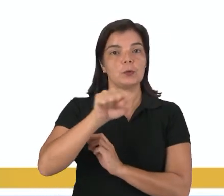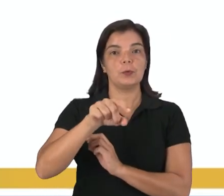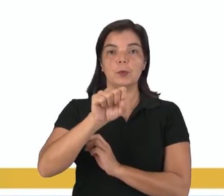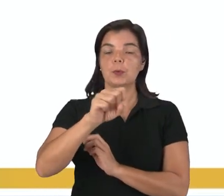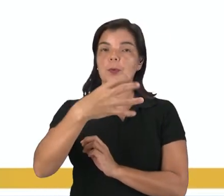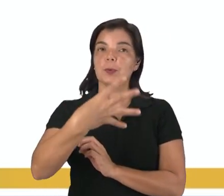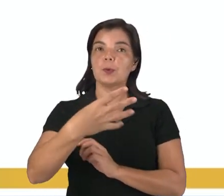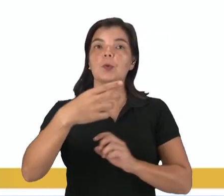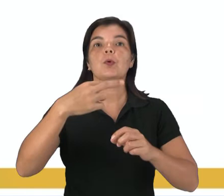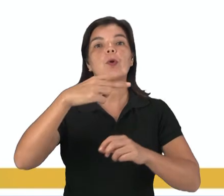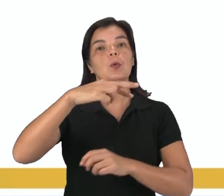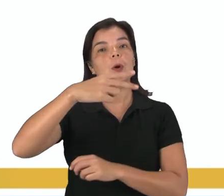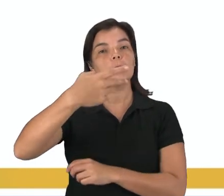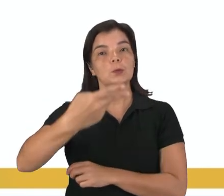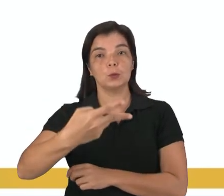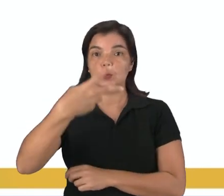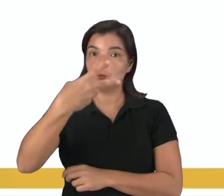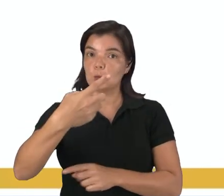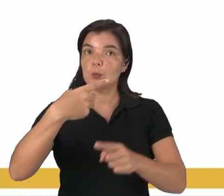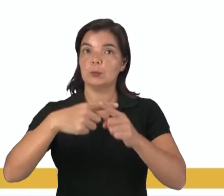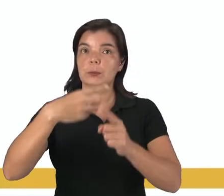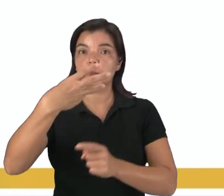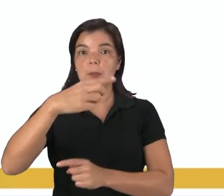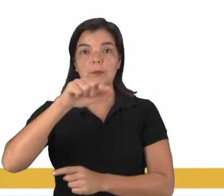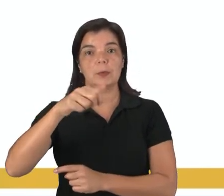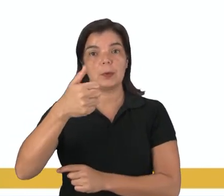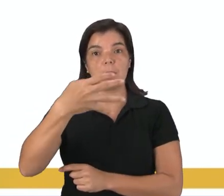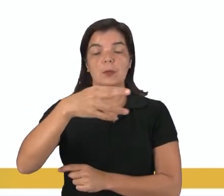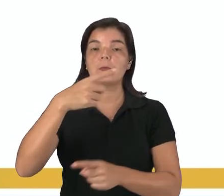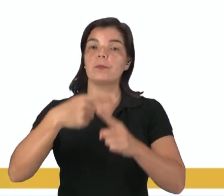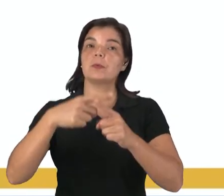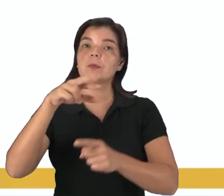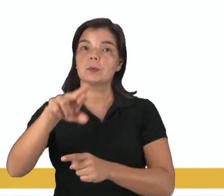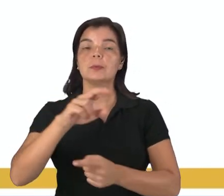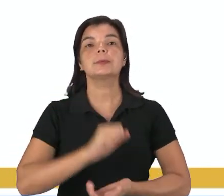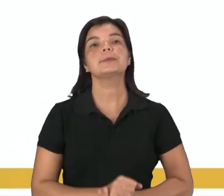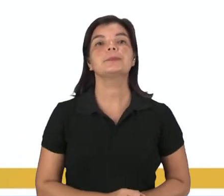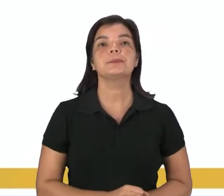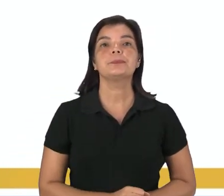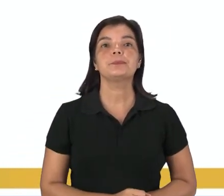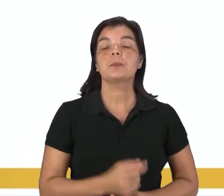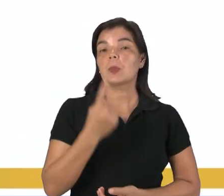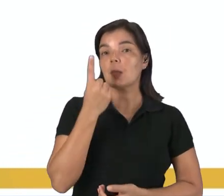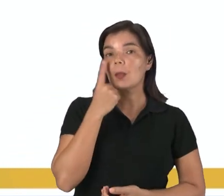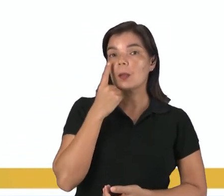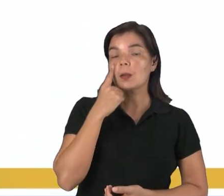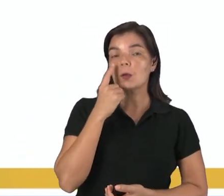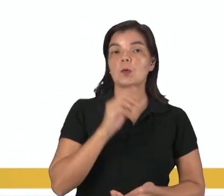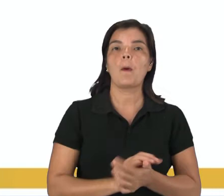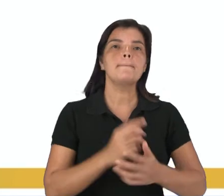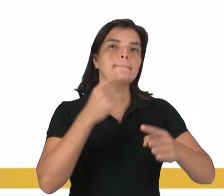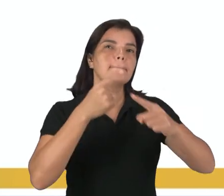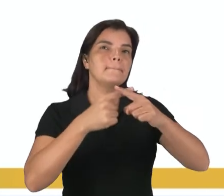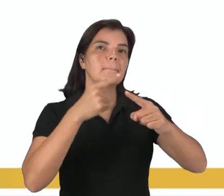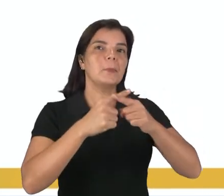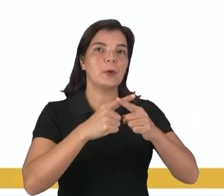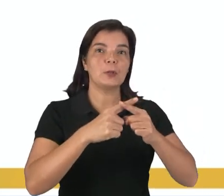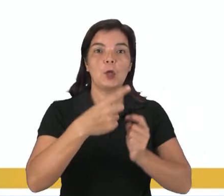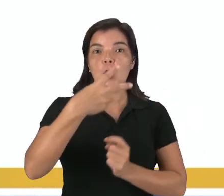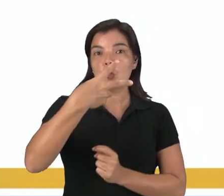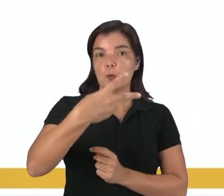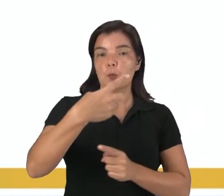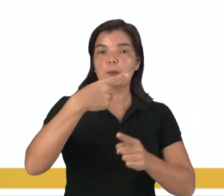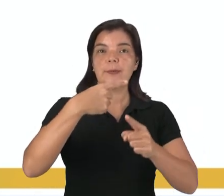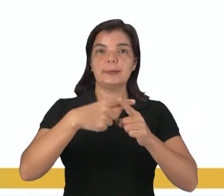18,84 = 2 x 3 a todos vezes o raio e observe que multiplicando